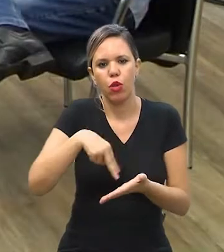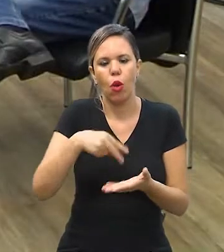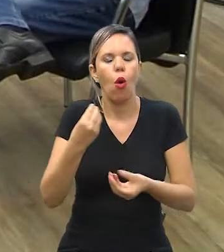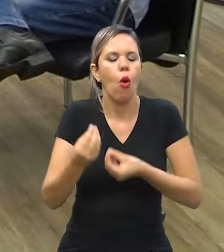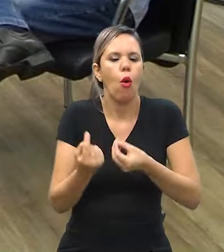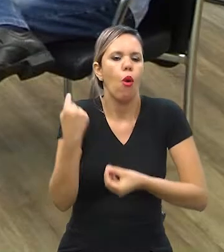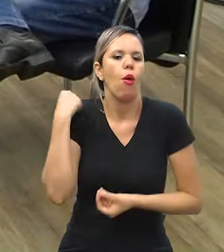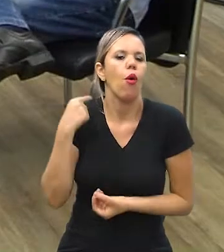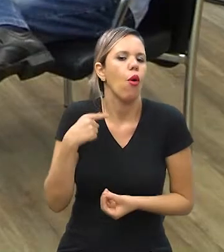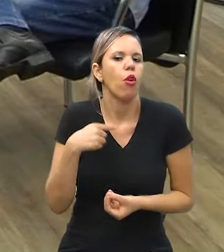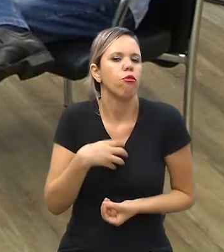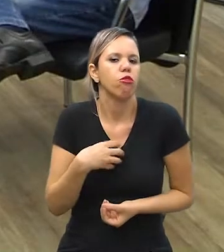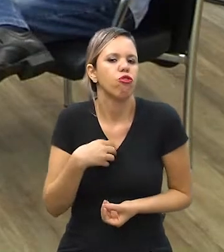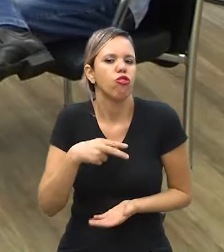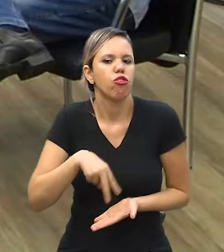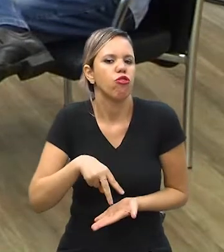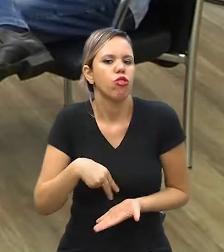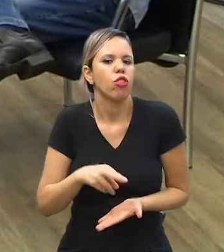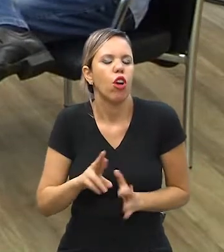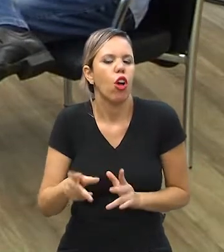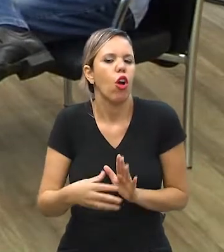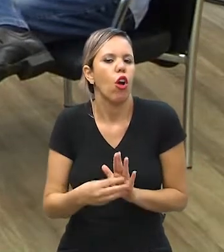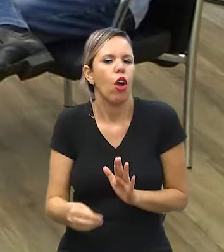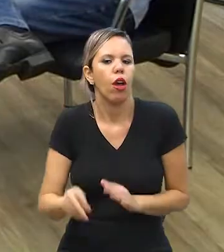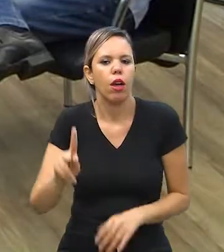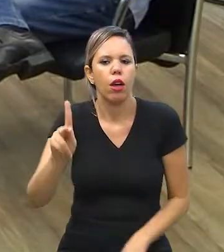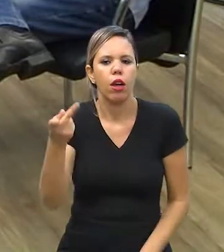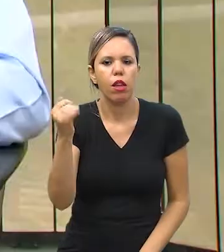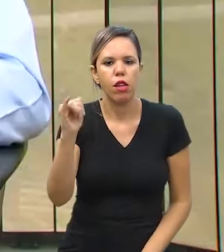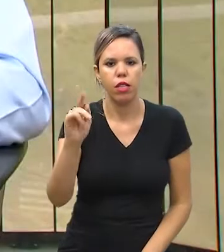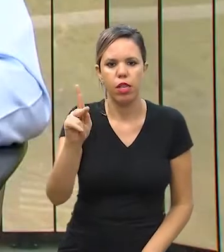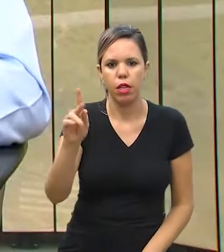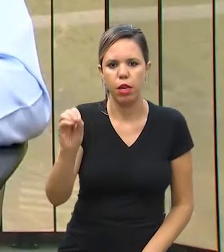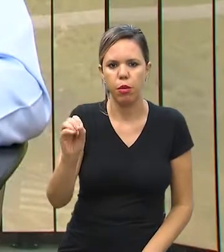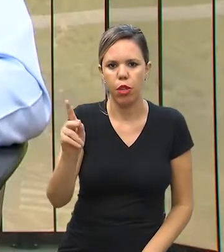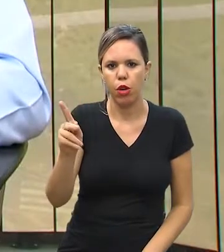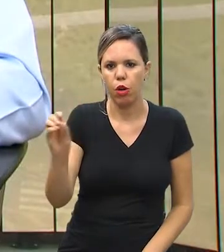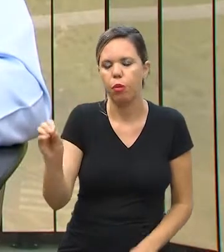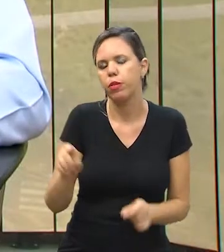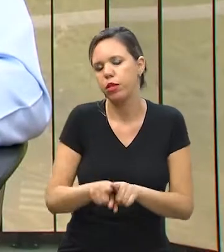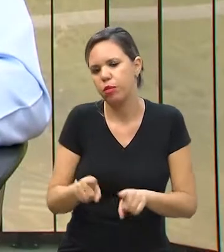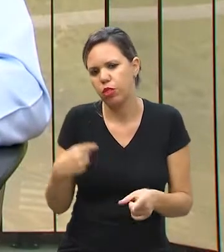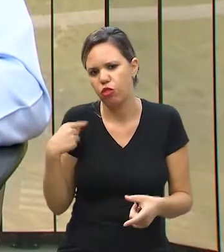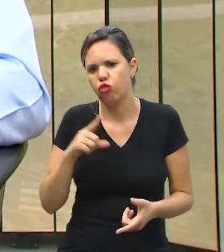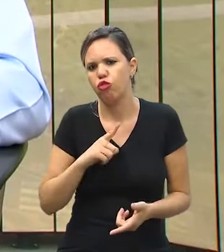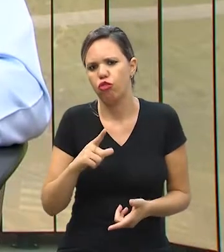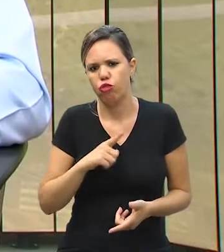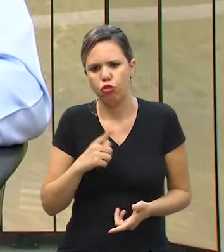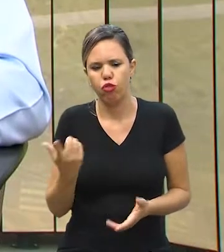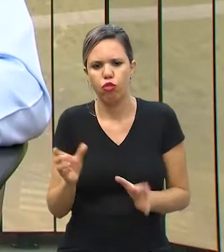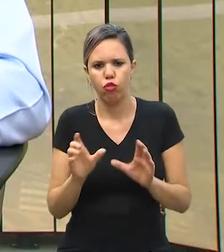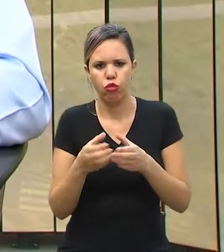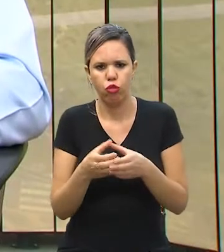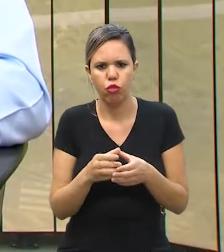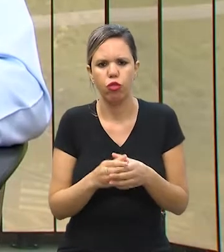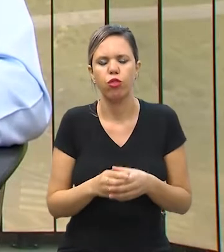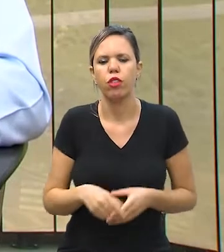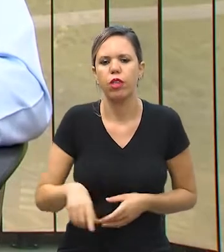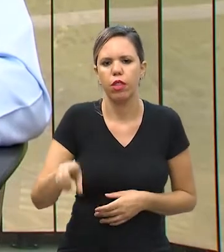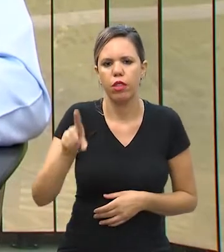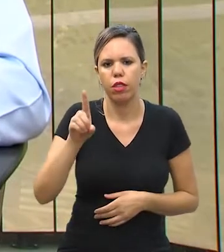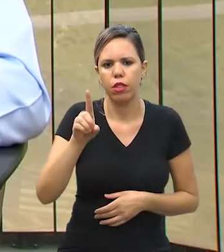é que era? Que estilo que era? O nosso era hip hop, flashback, né, naquela época. A gente tinha um grupo que chamava The Fire